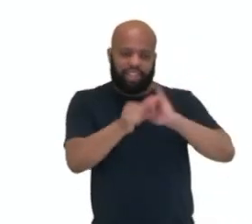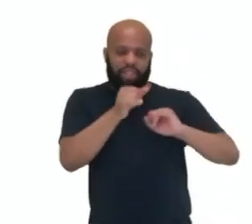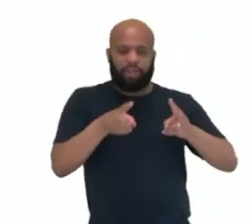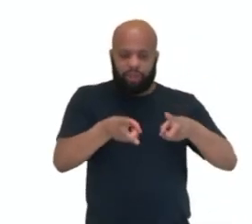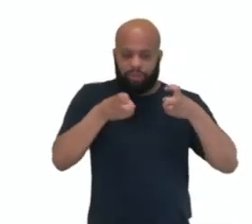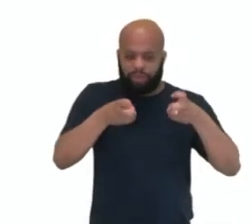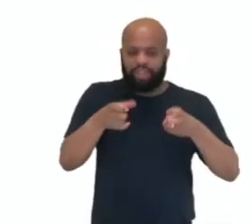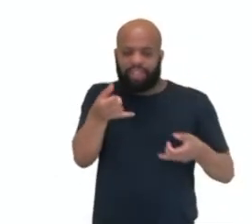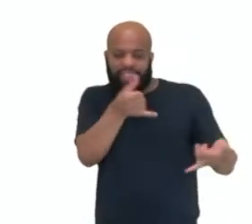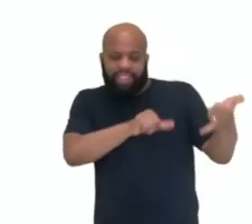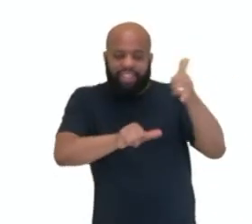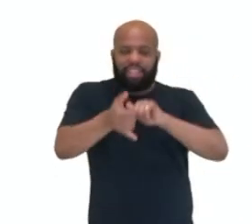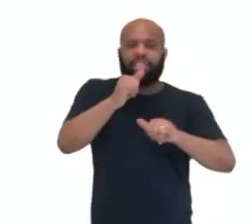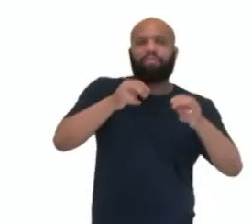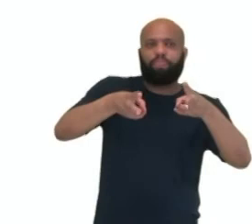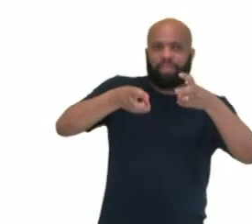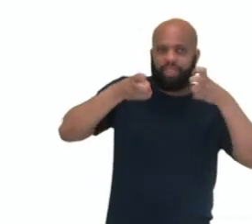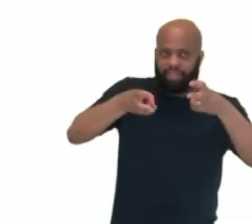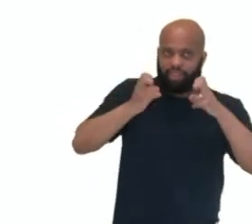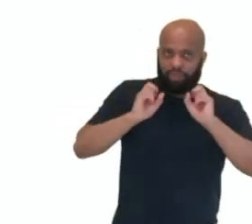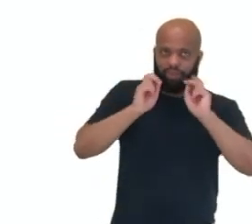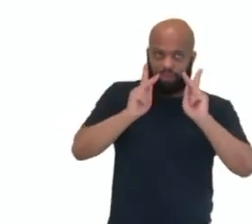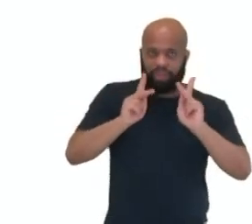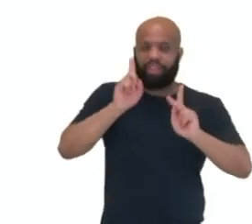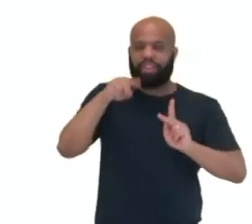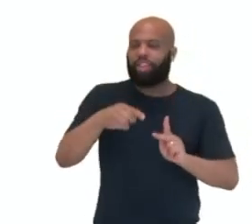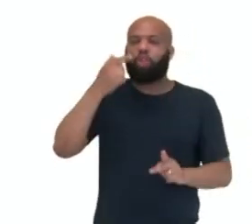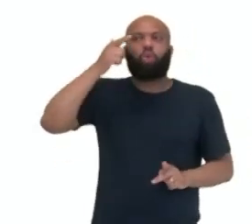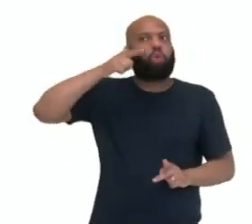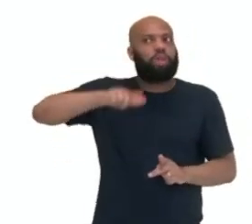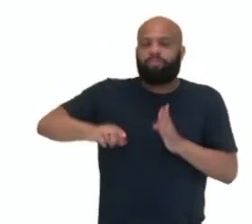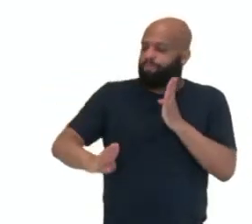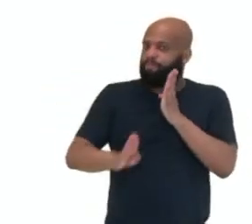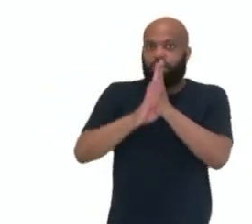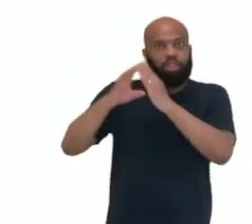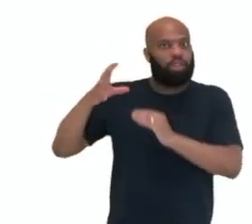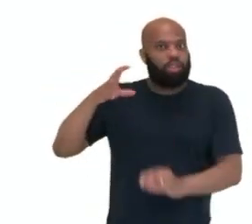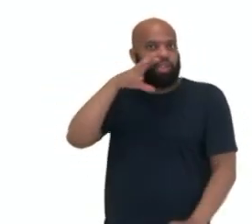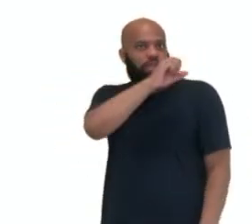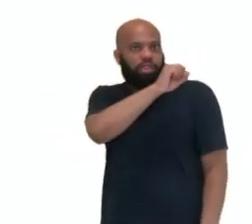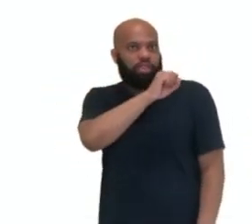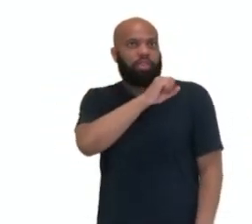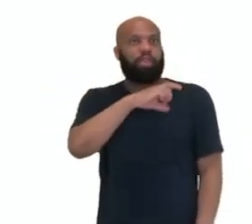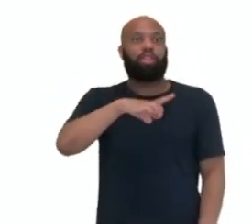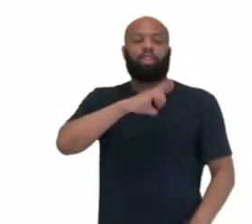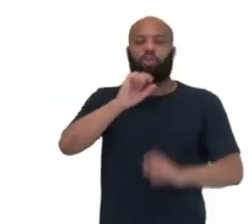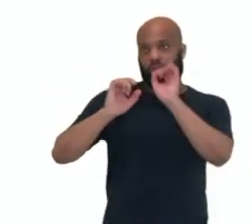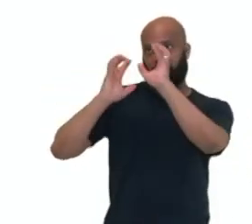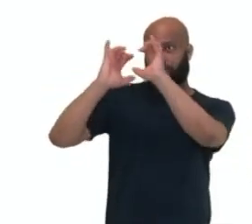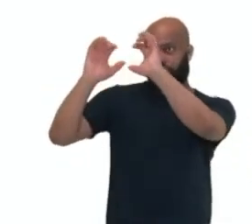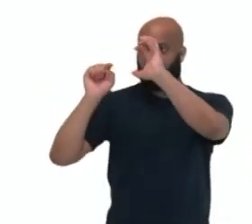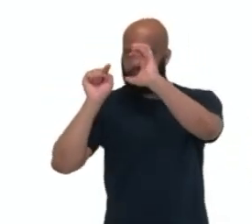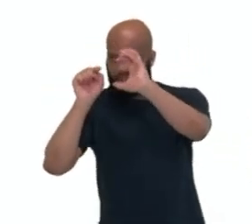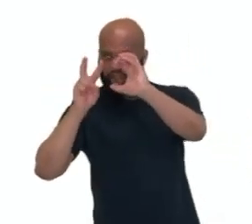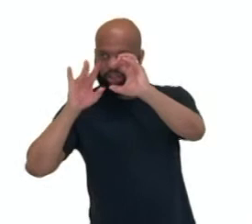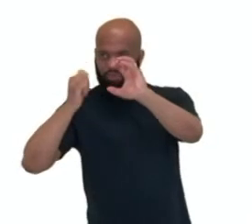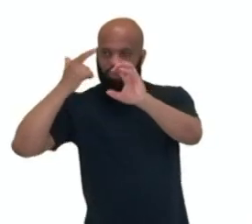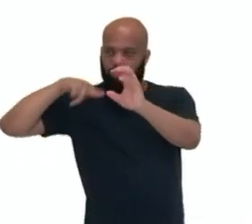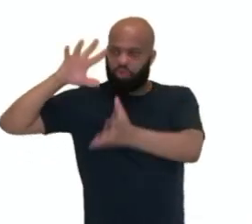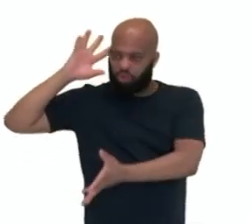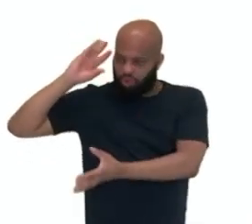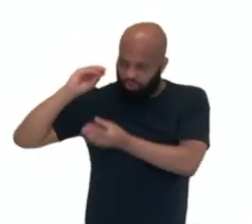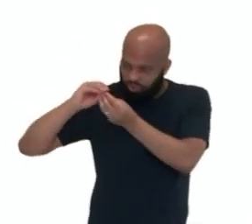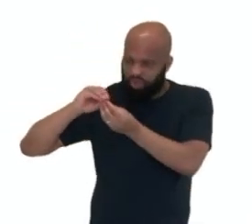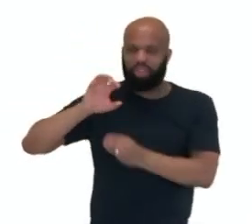quimiorreceptores. Quimicamente, são sensíveis a substâncias químicas. O encéfalo, então, vai interpretar essa informação que